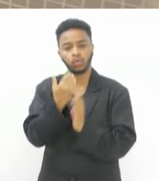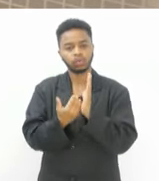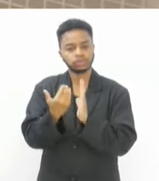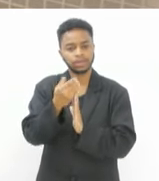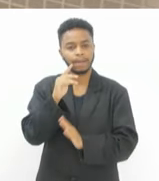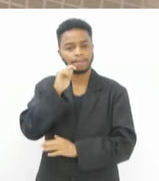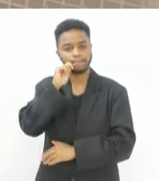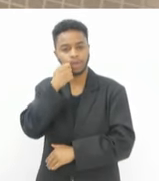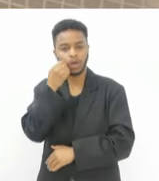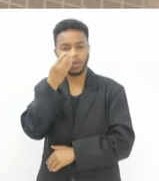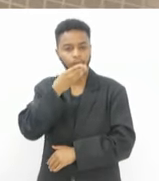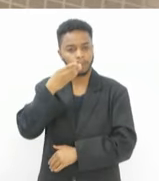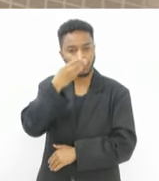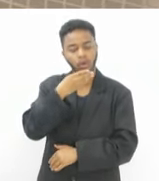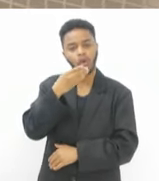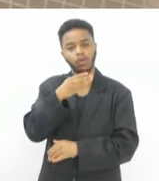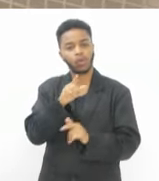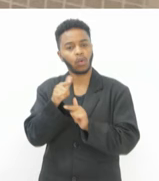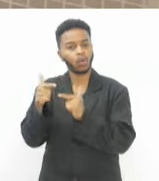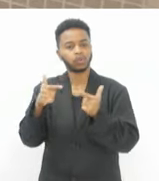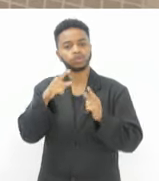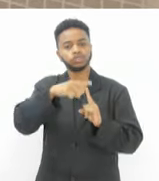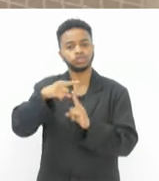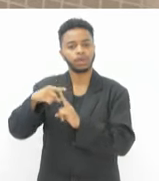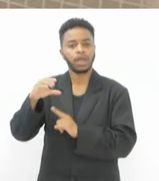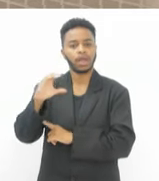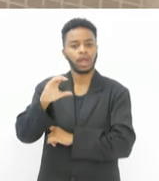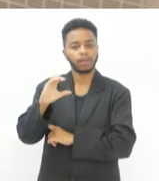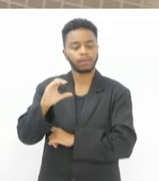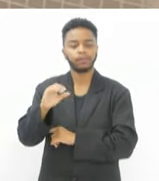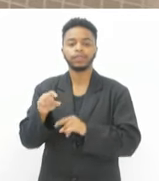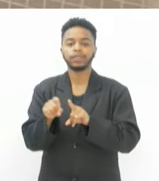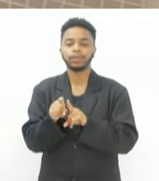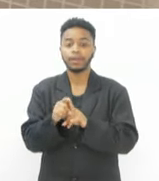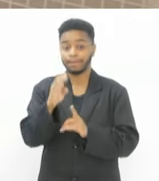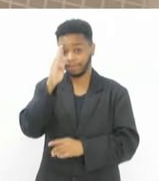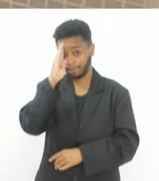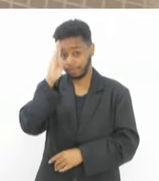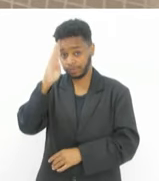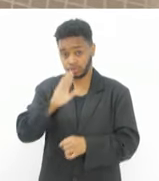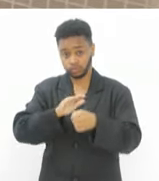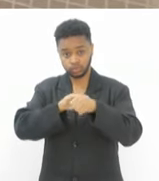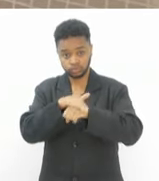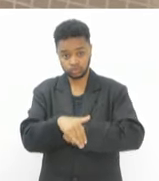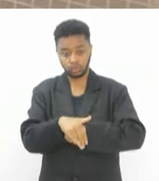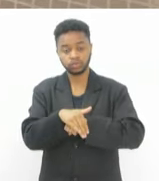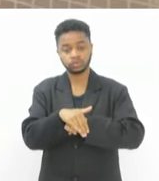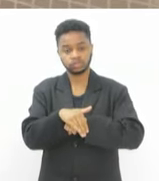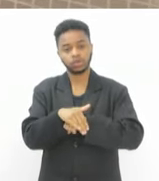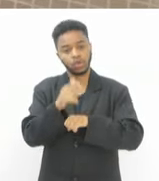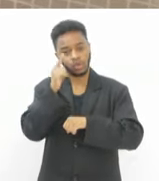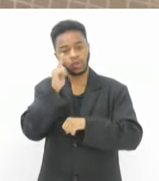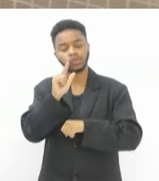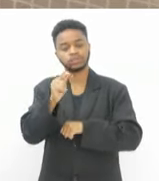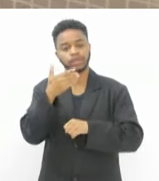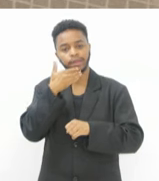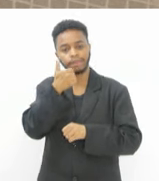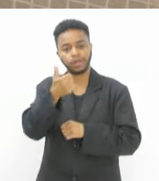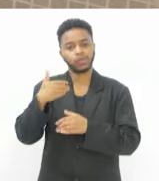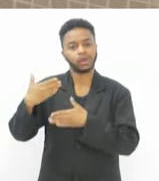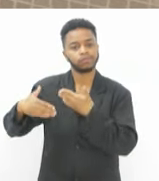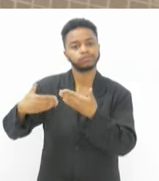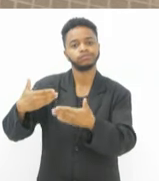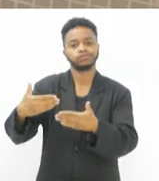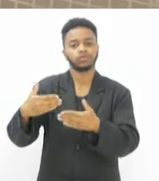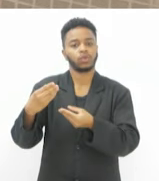pães, bolos, massas, que são os carboidratos, principalmente à noite, já levam uma boa melhora do